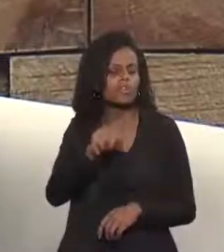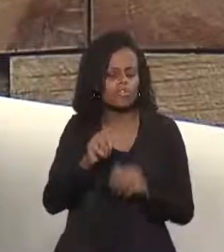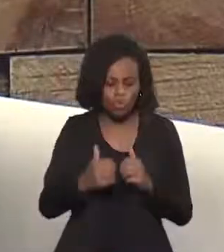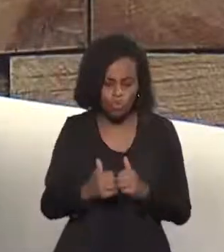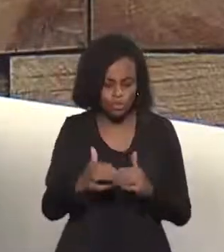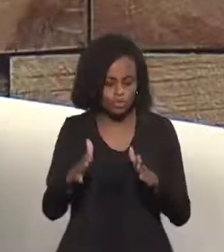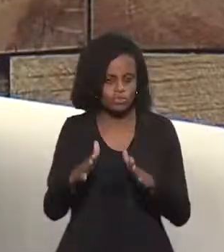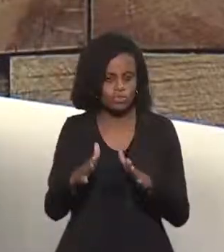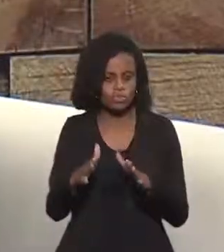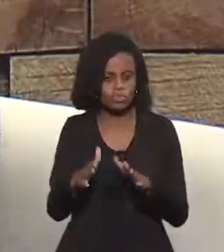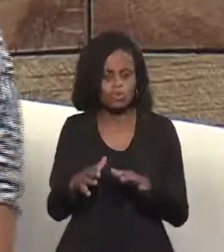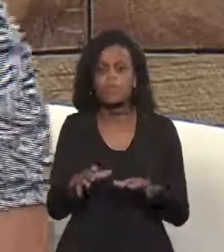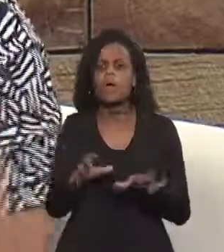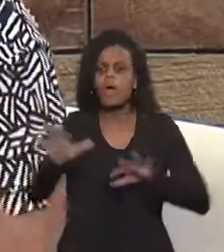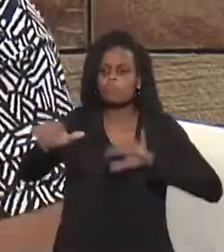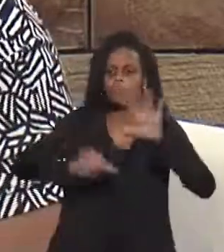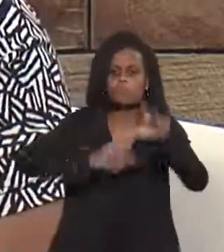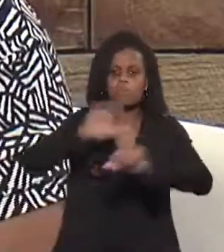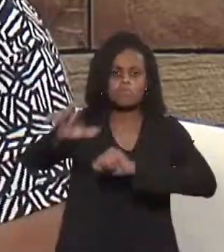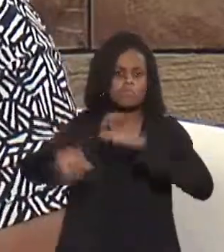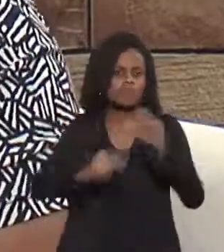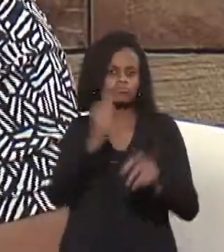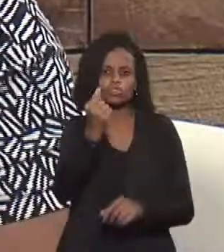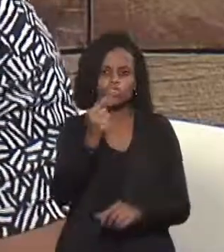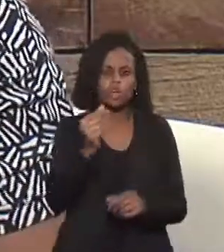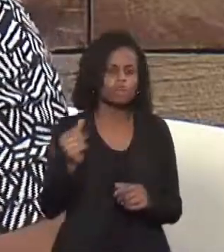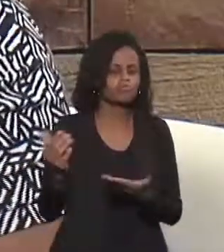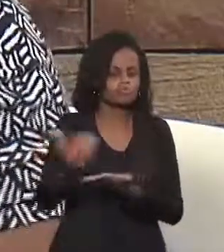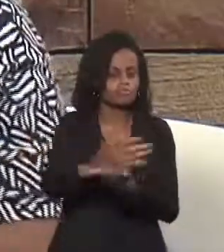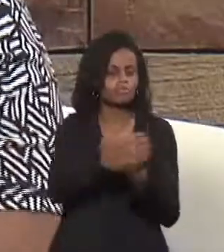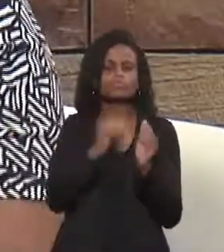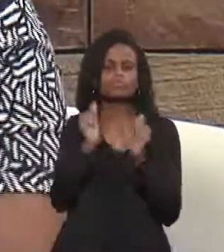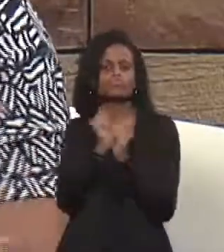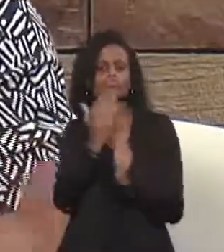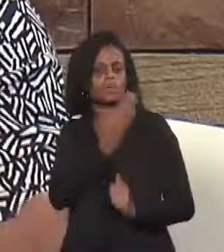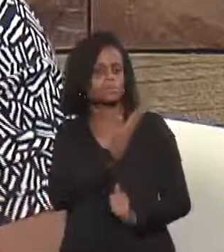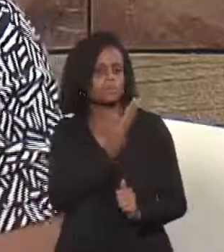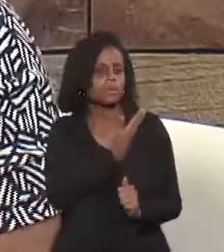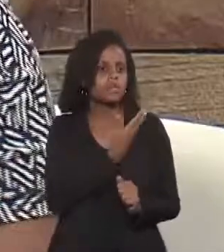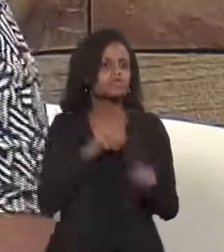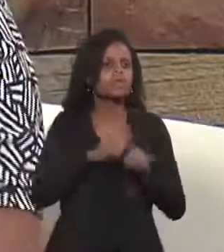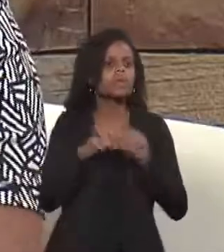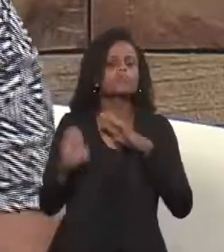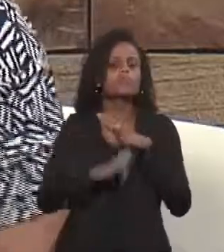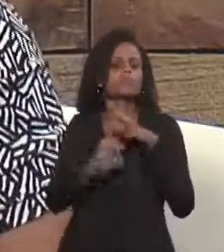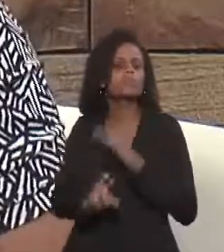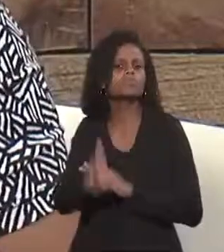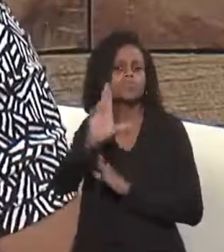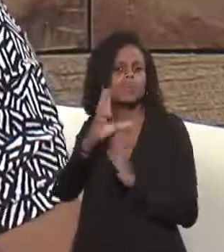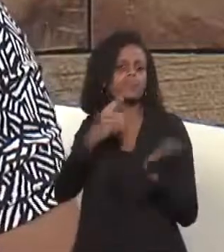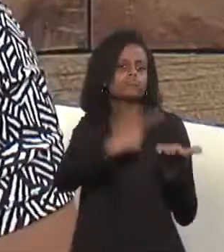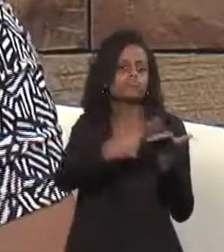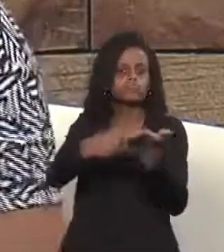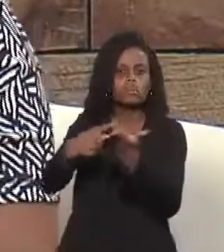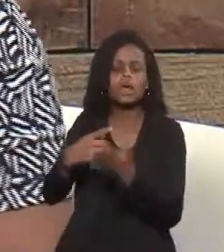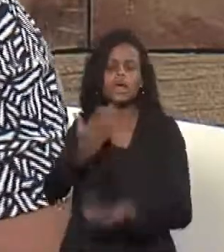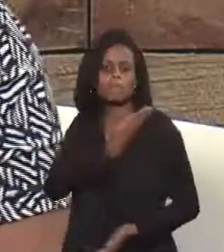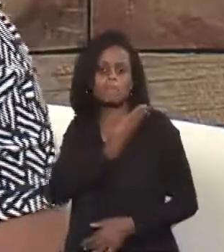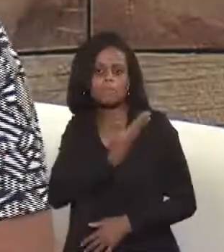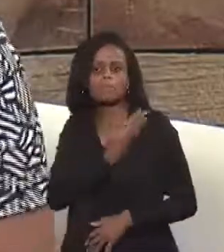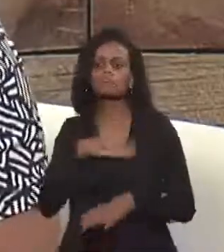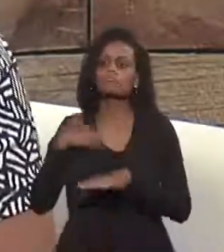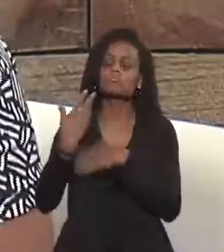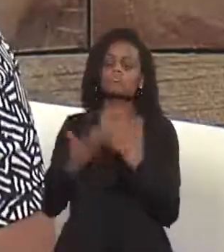que começou a fazer essa captação dos recursos junto aos amigos, aos empresários que são parceiros, muitos